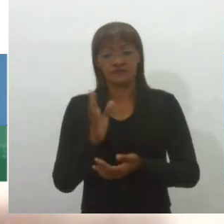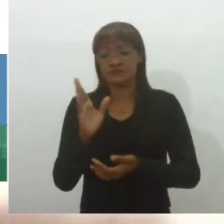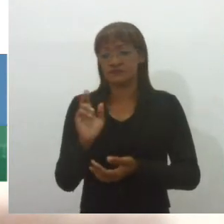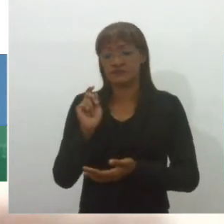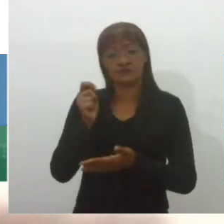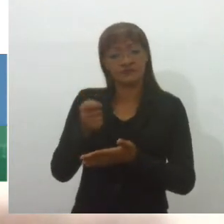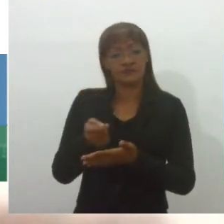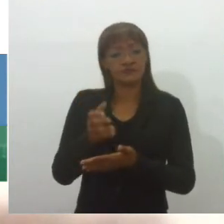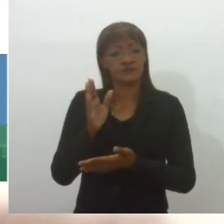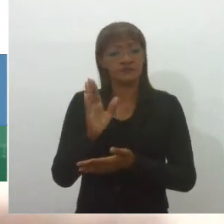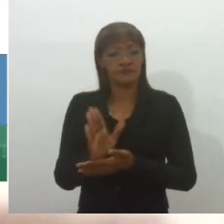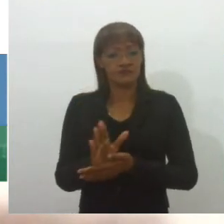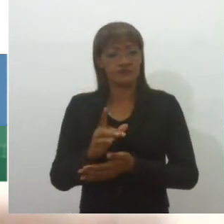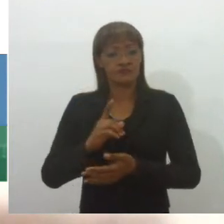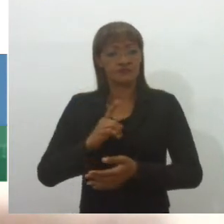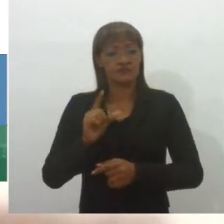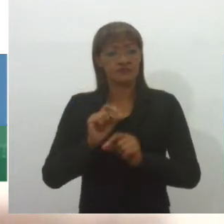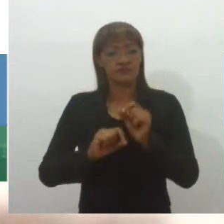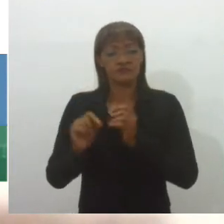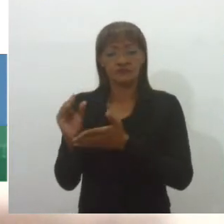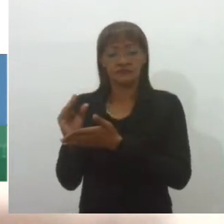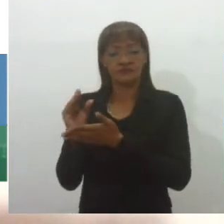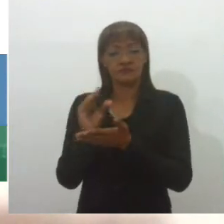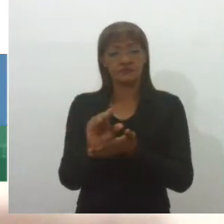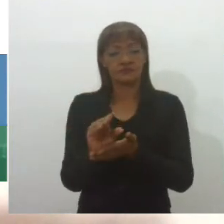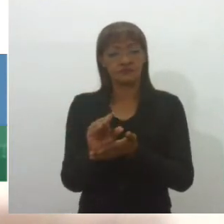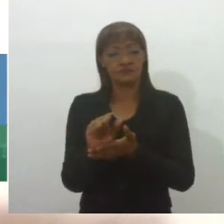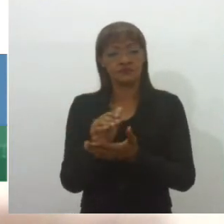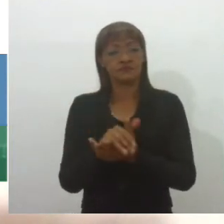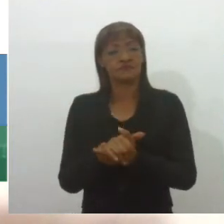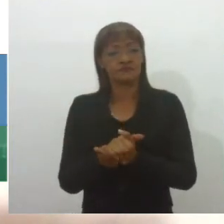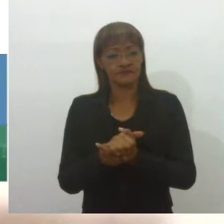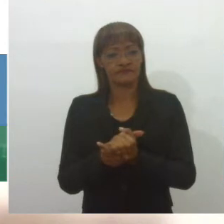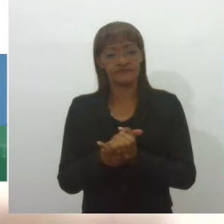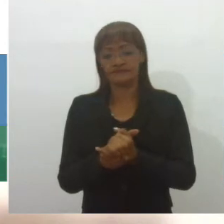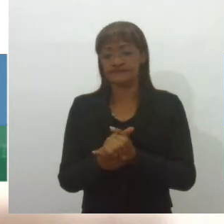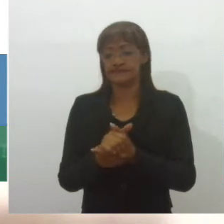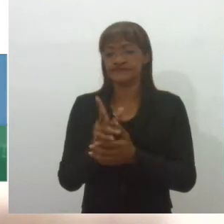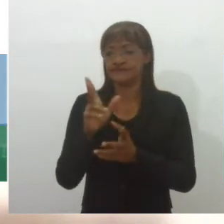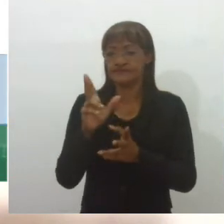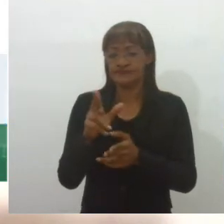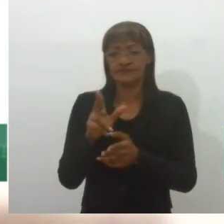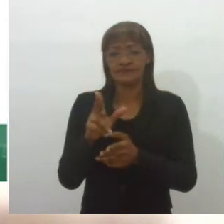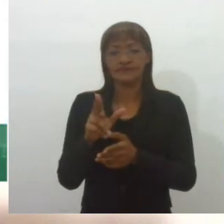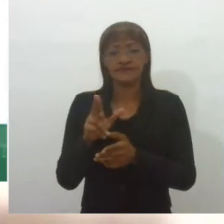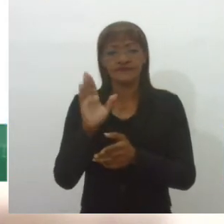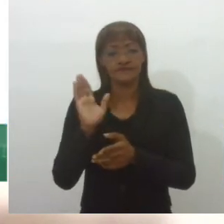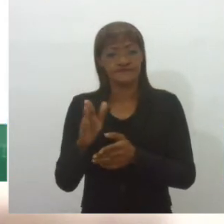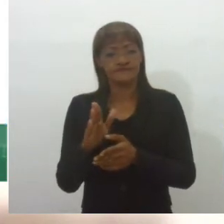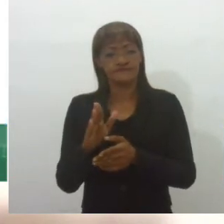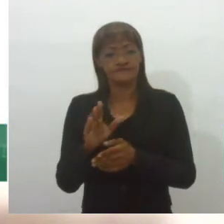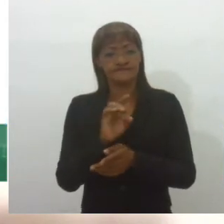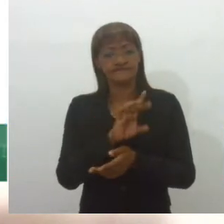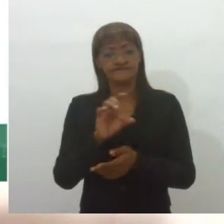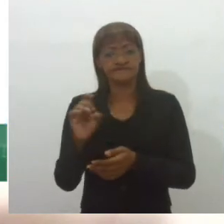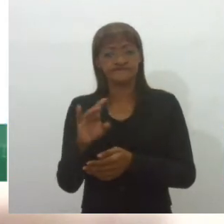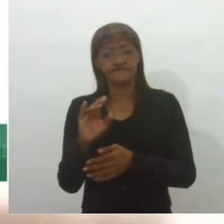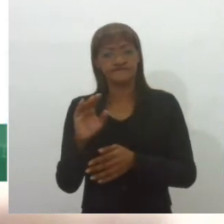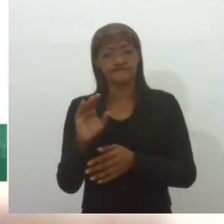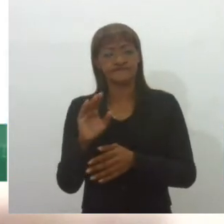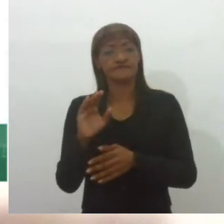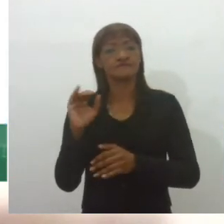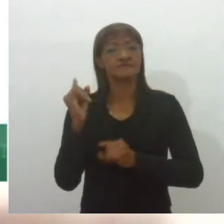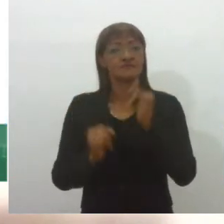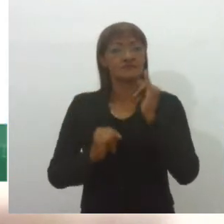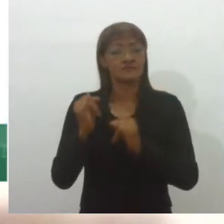compensar esse crédito que as companhias, as distribuidoras concessionárias de serviço público